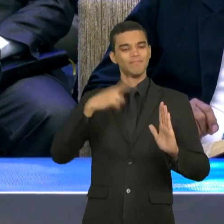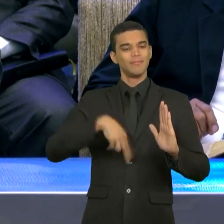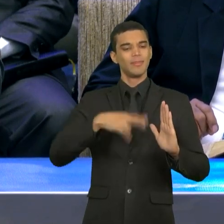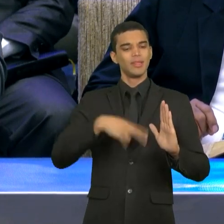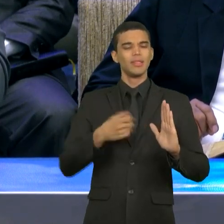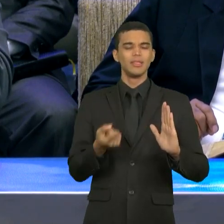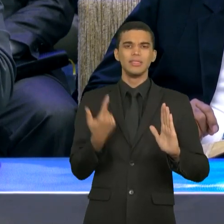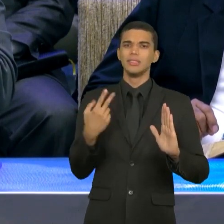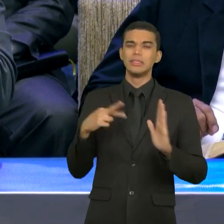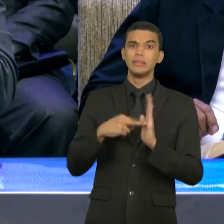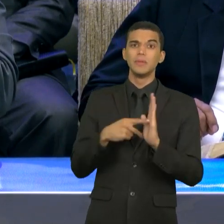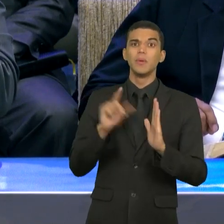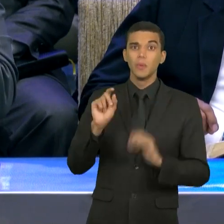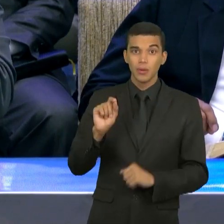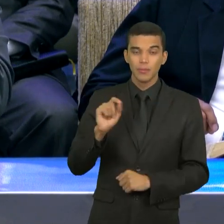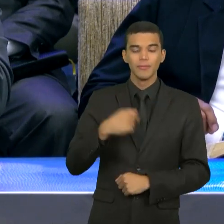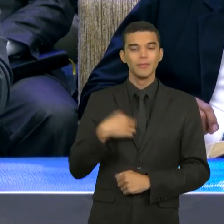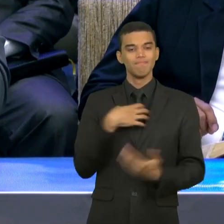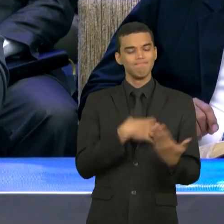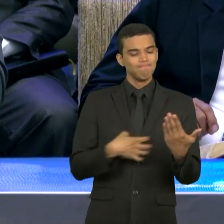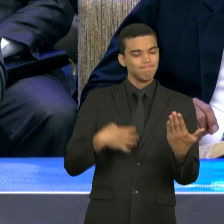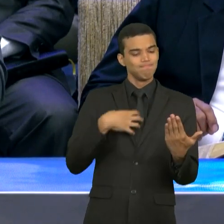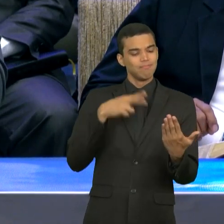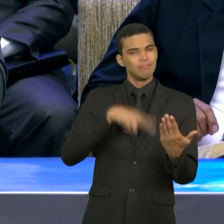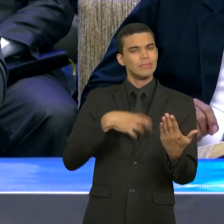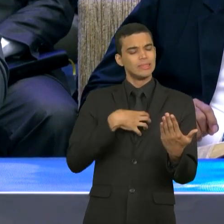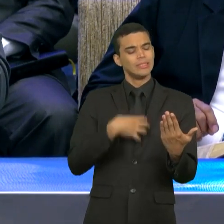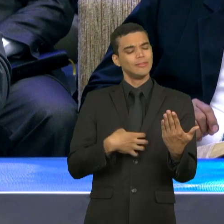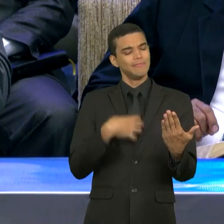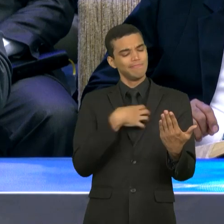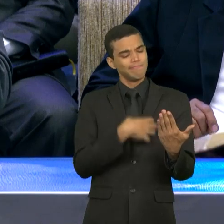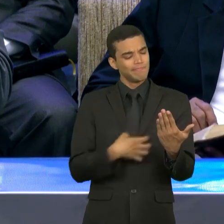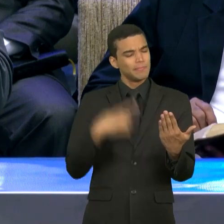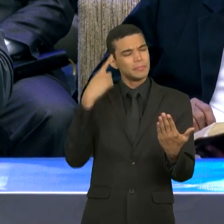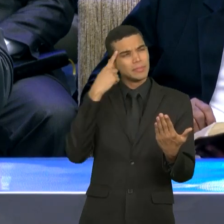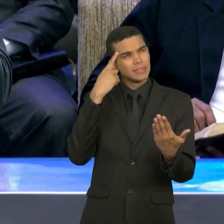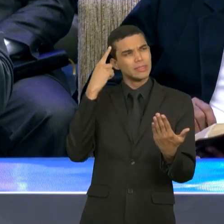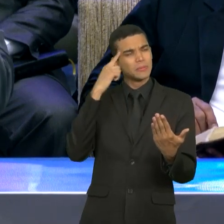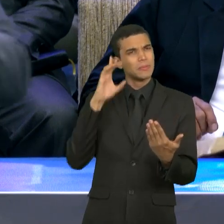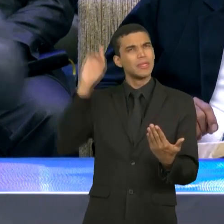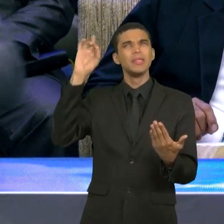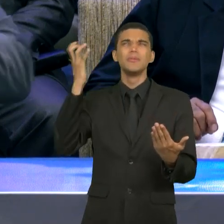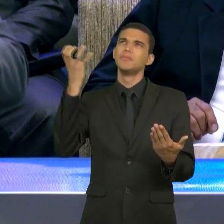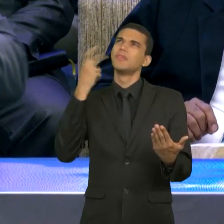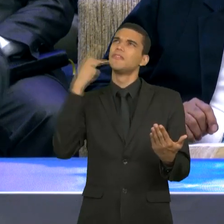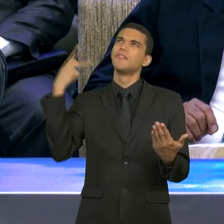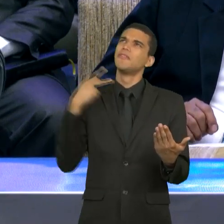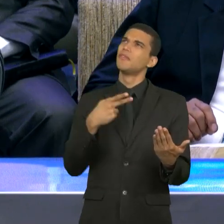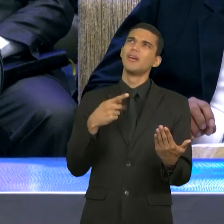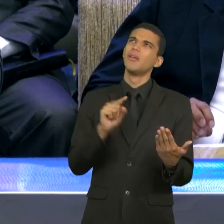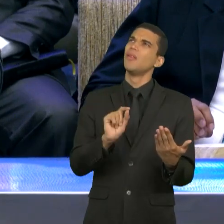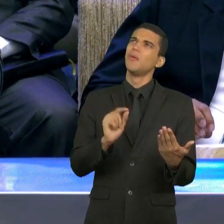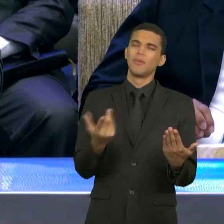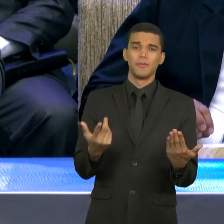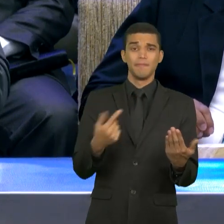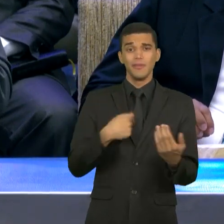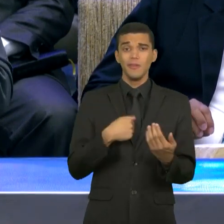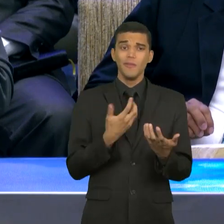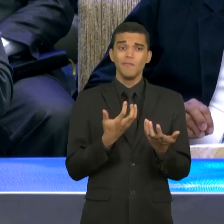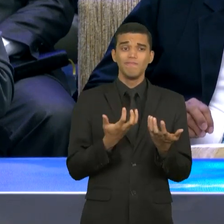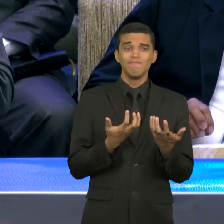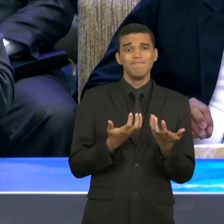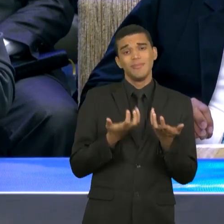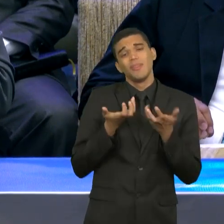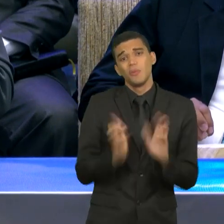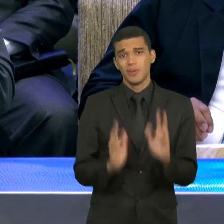confesso que fiquei incomodado e de certa forma não queria trazer essa palavra mas